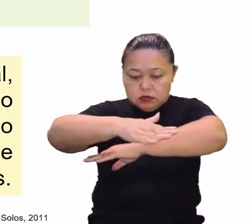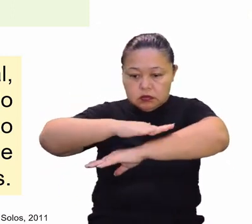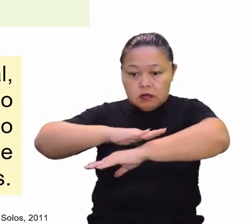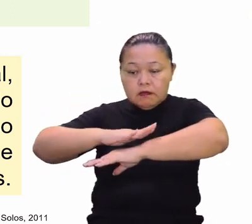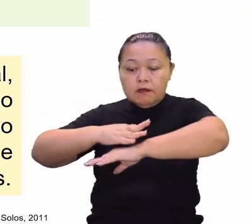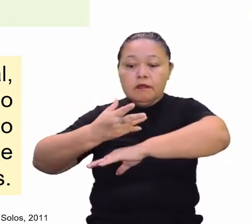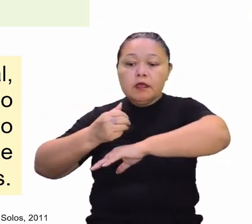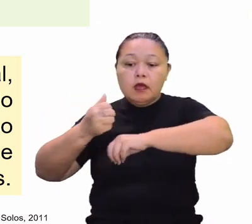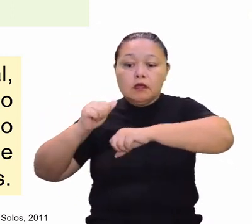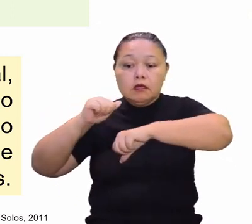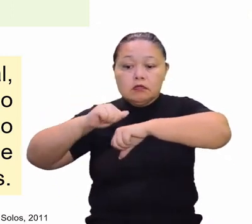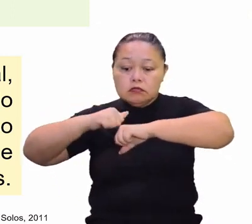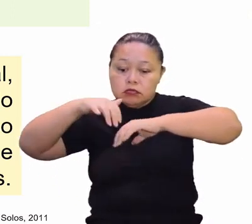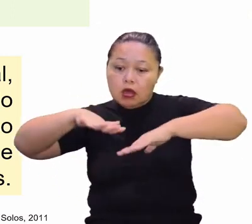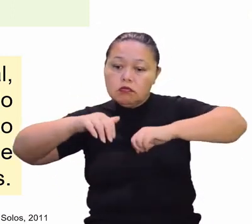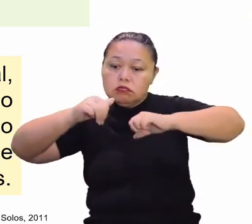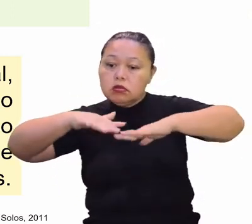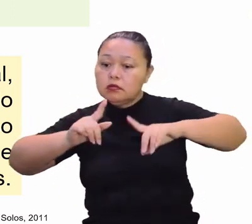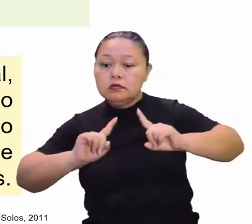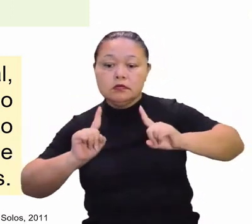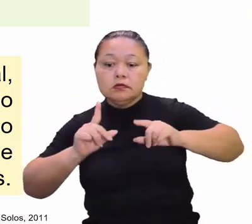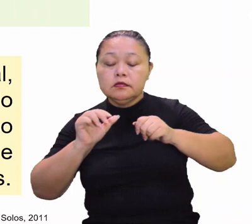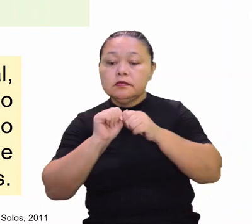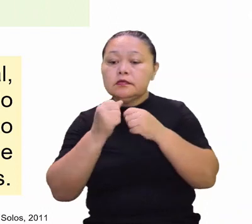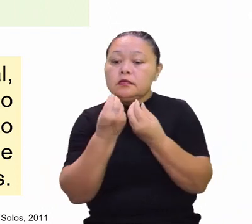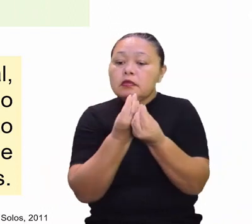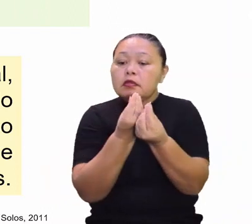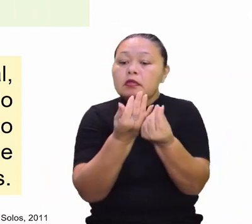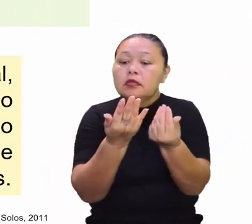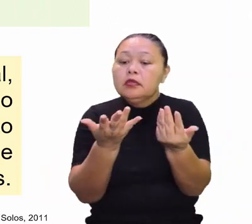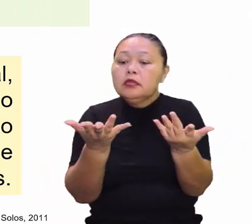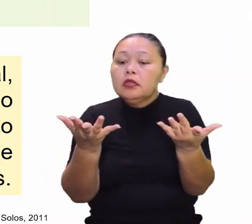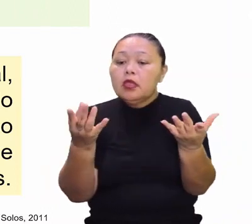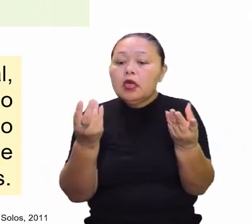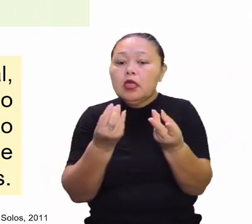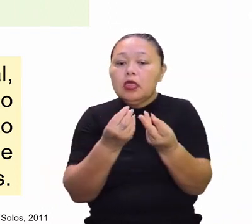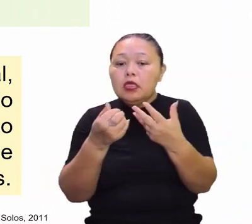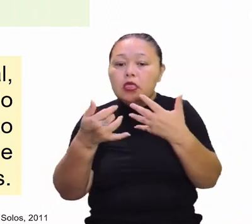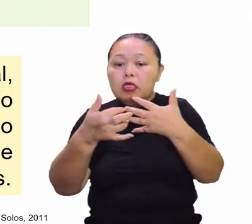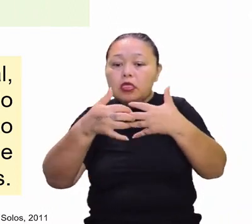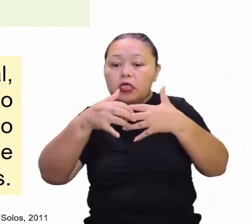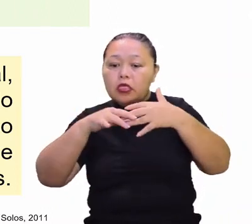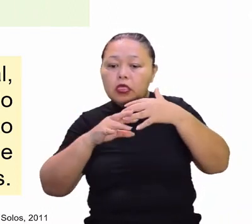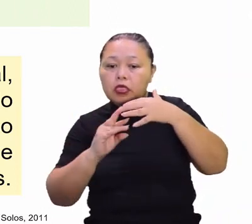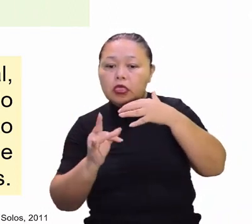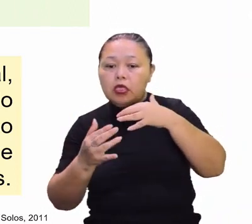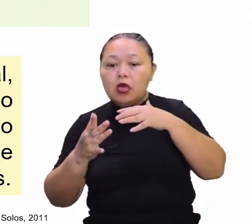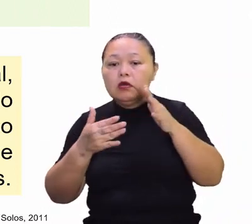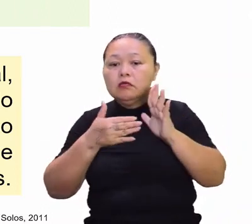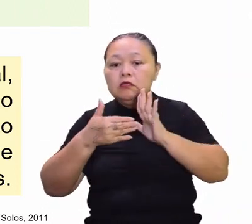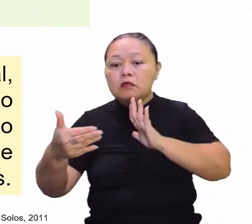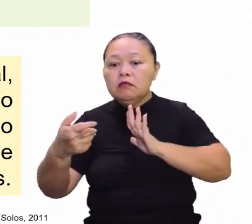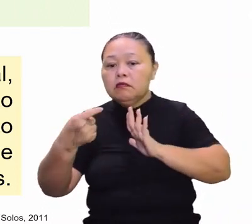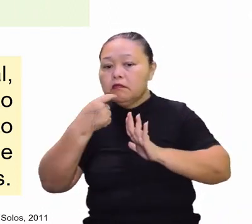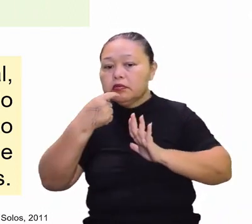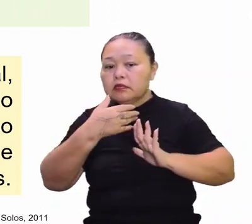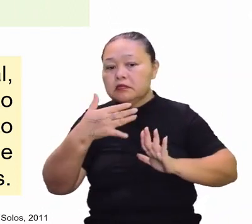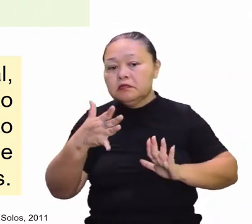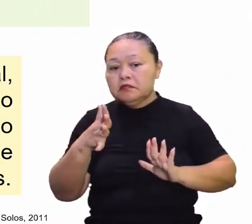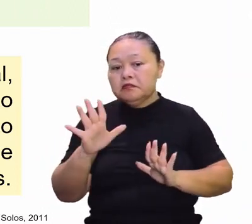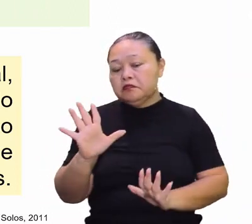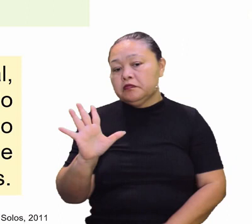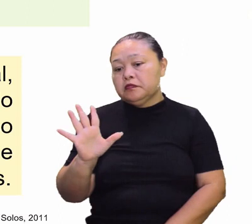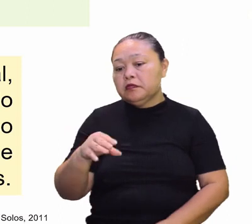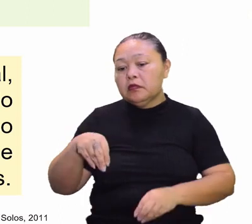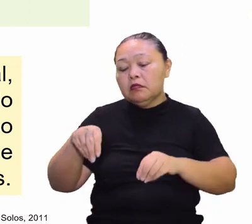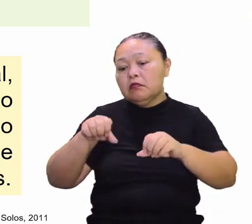consolidados, argiloso, argiloso arenoso e arenoso, aqui do período mais próximo, né? Ou seja,